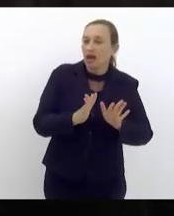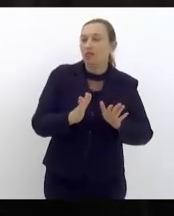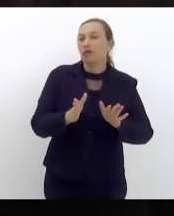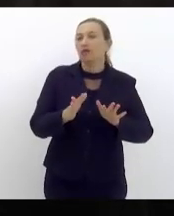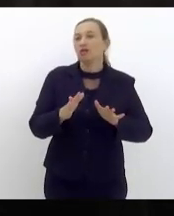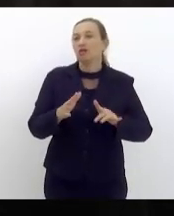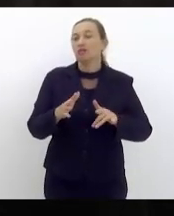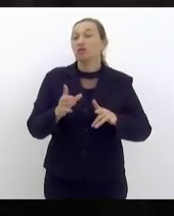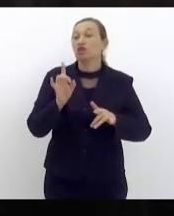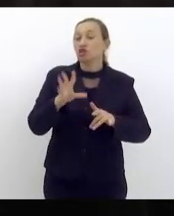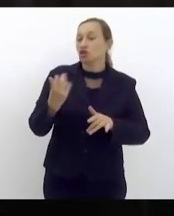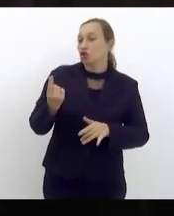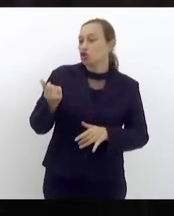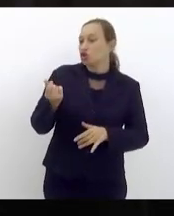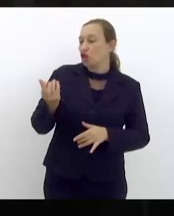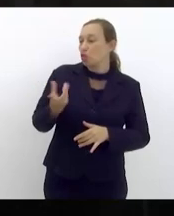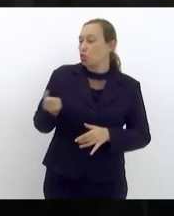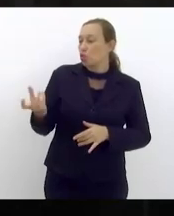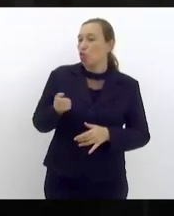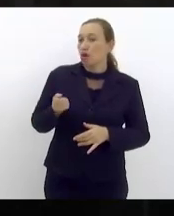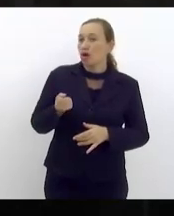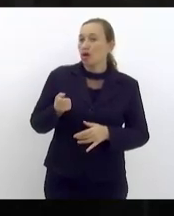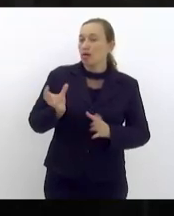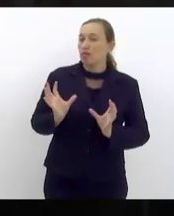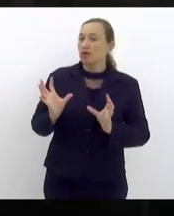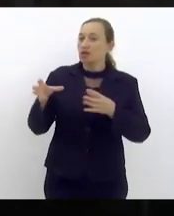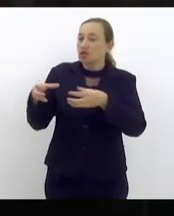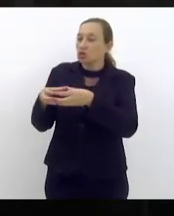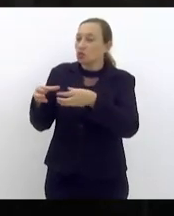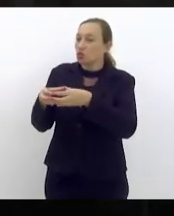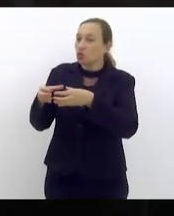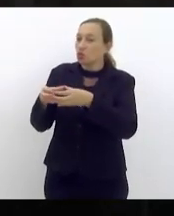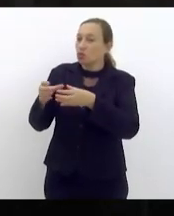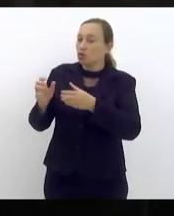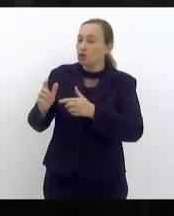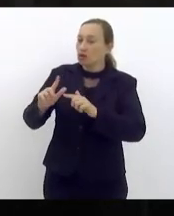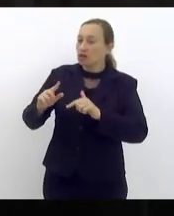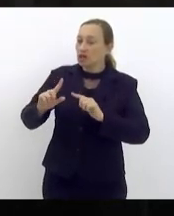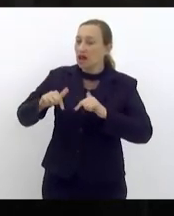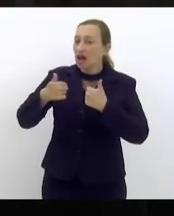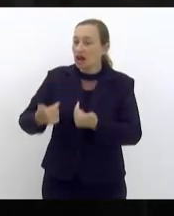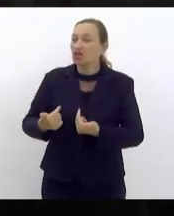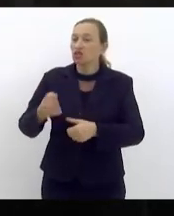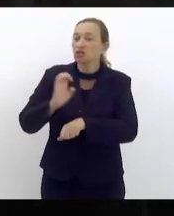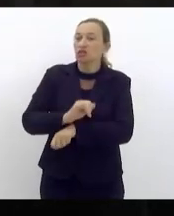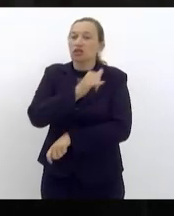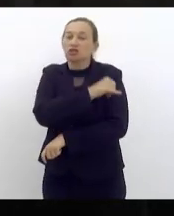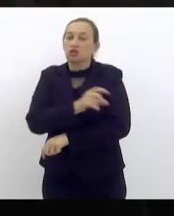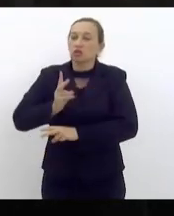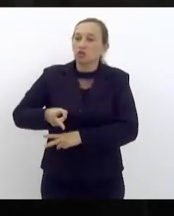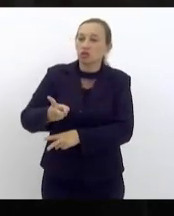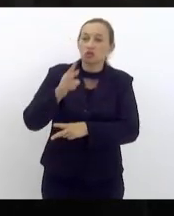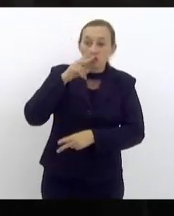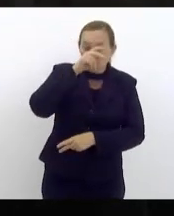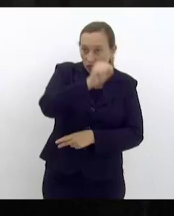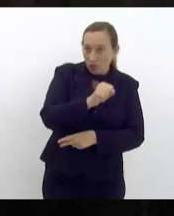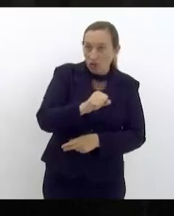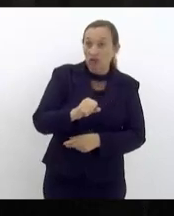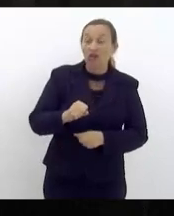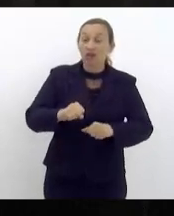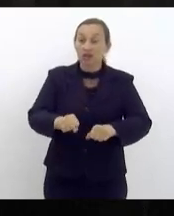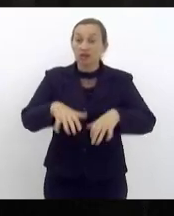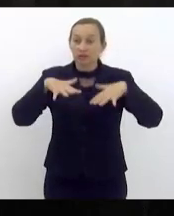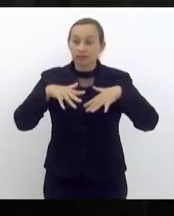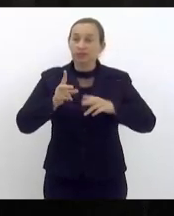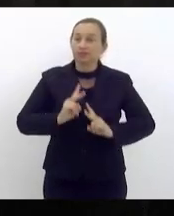que só dá dinheiro só dá lucro para essa máfia que tomou conta do Estado do Rio de Janeiro e que ainda continua muito forte essa Assembleia